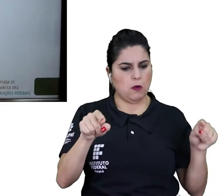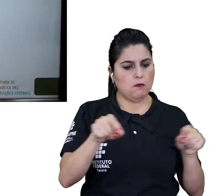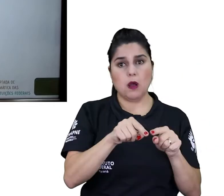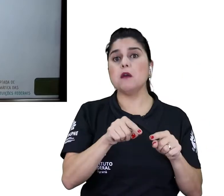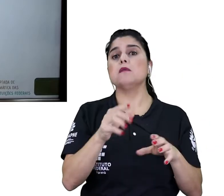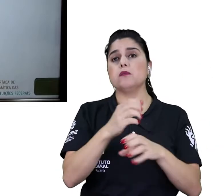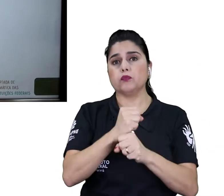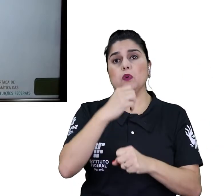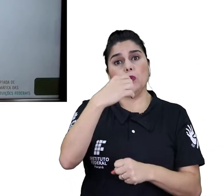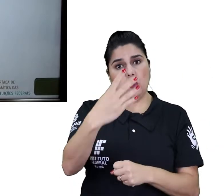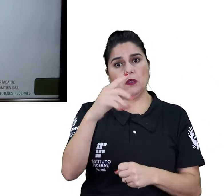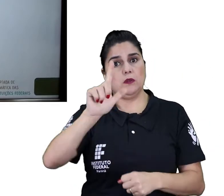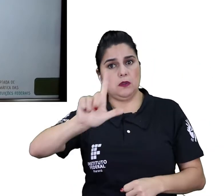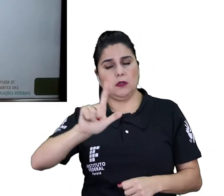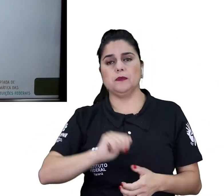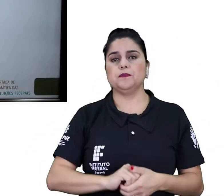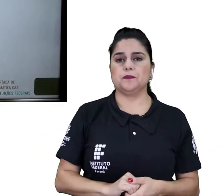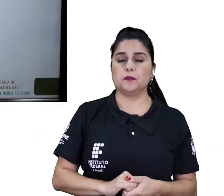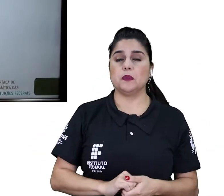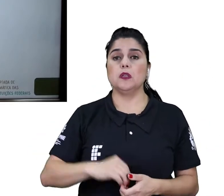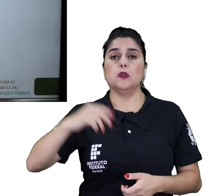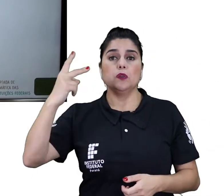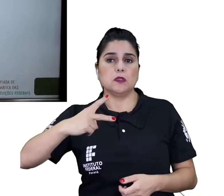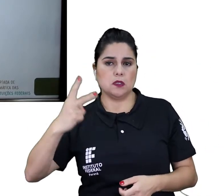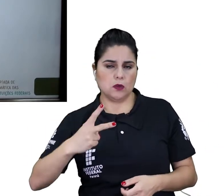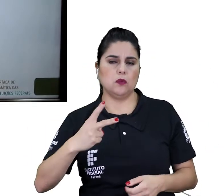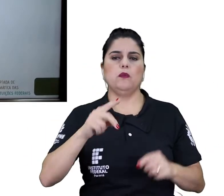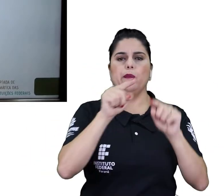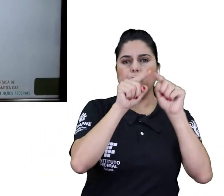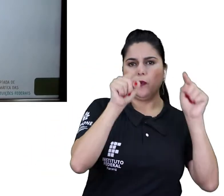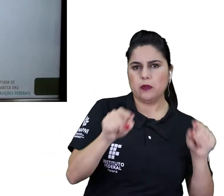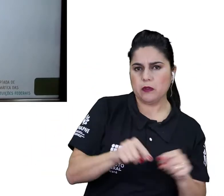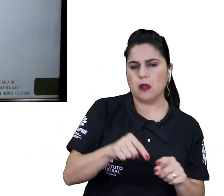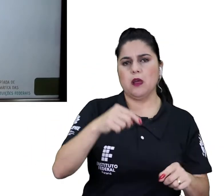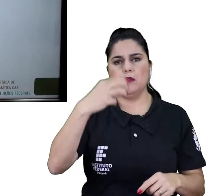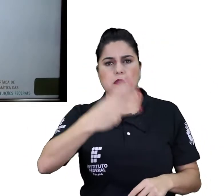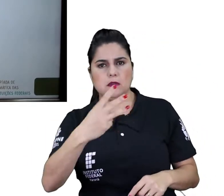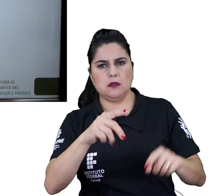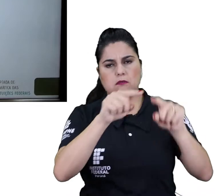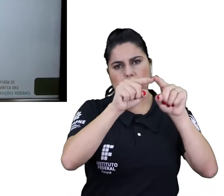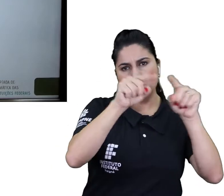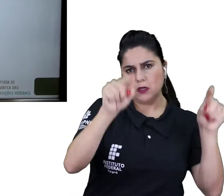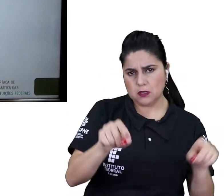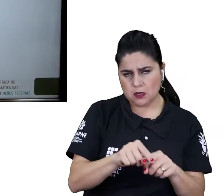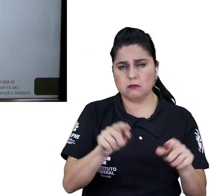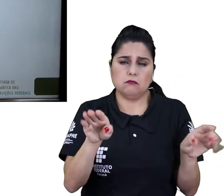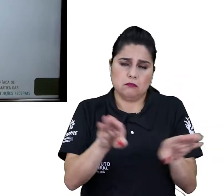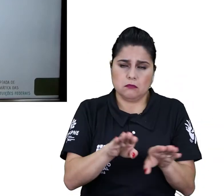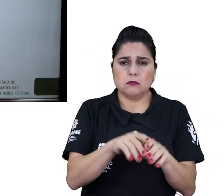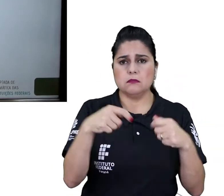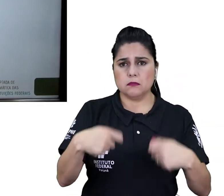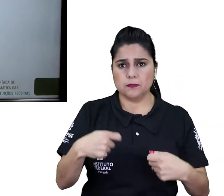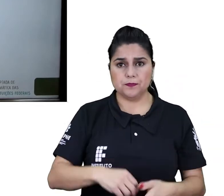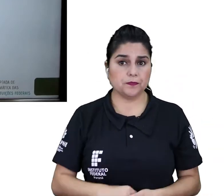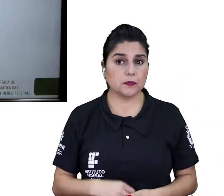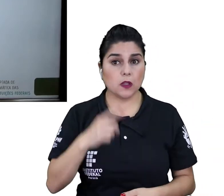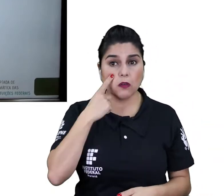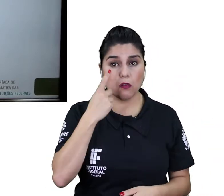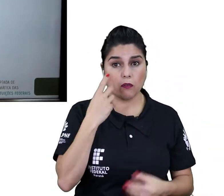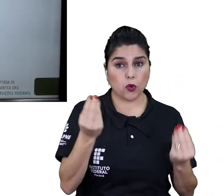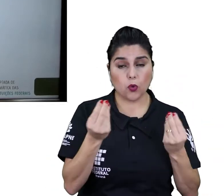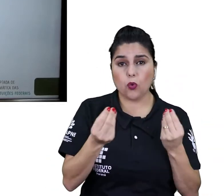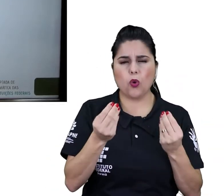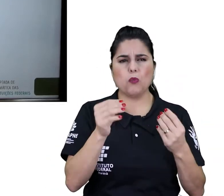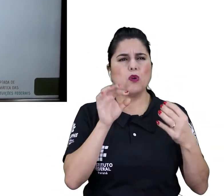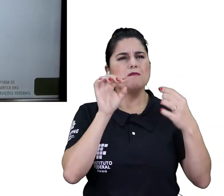também do perímetro do segundo quadrado, do terceiro quadrado. Então vamos obter uma relação do